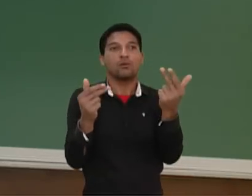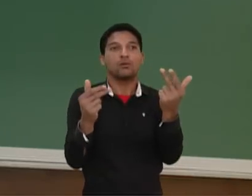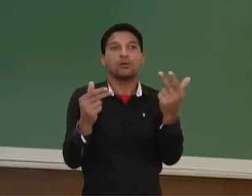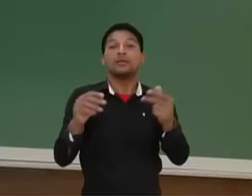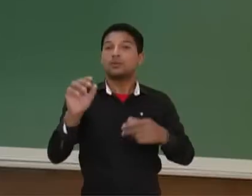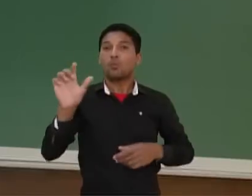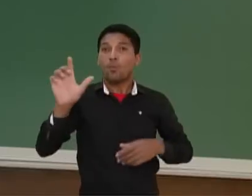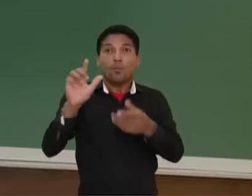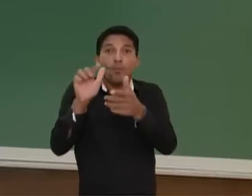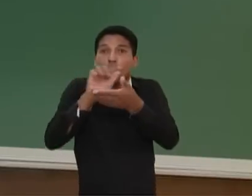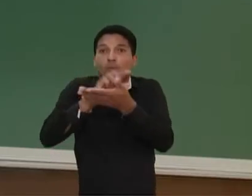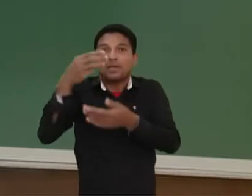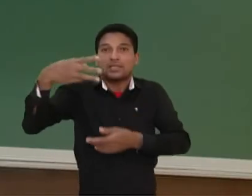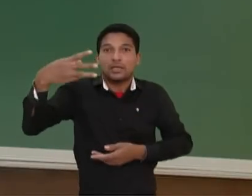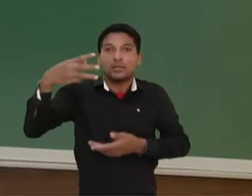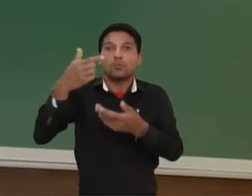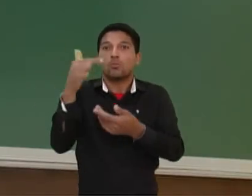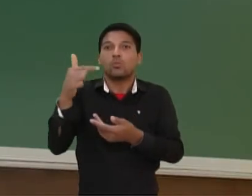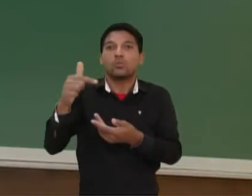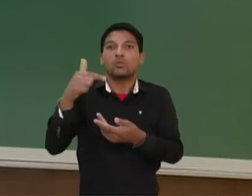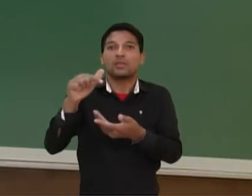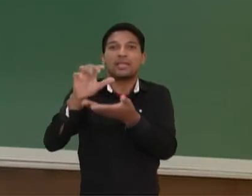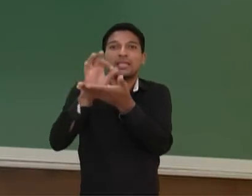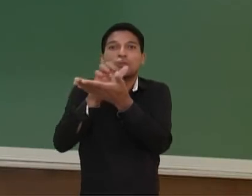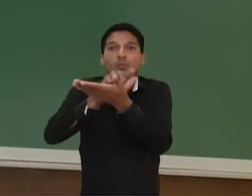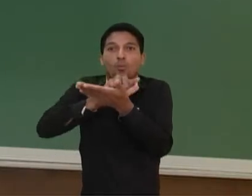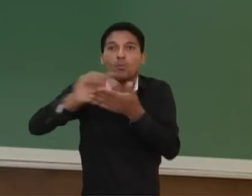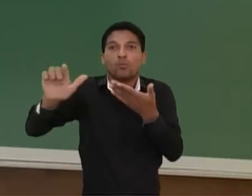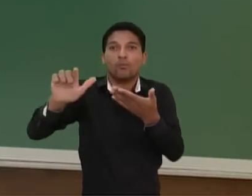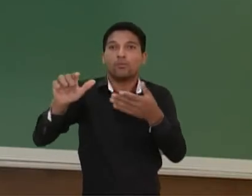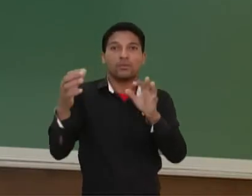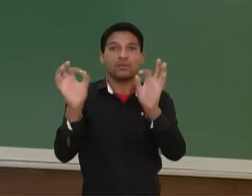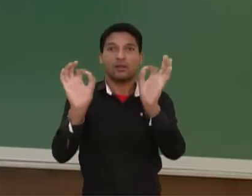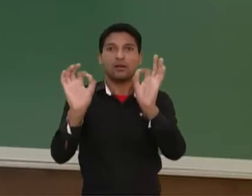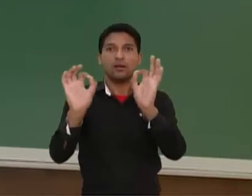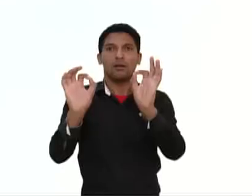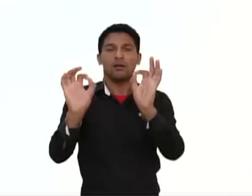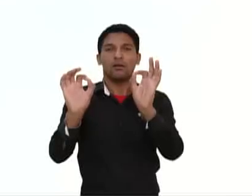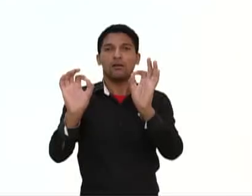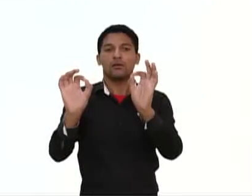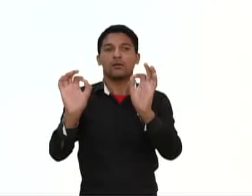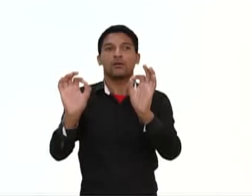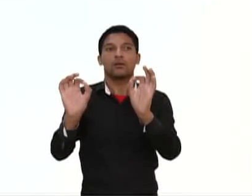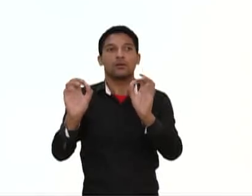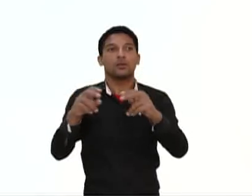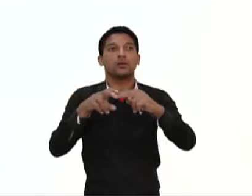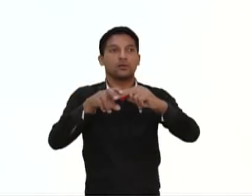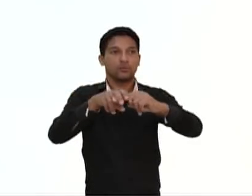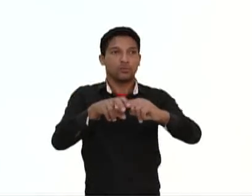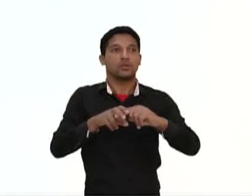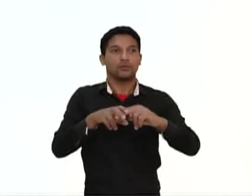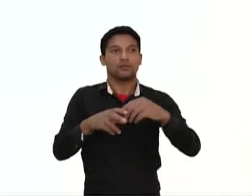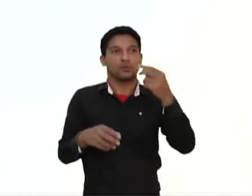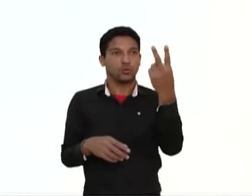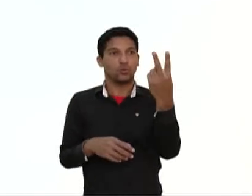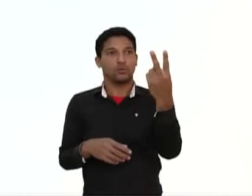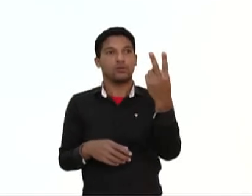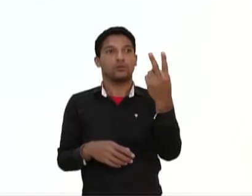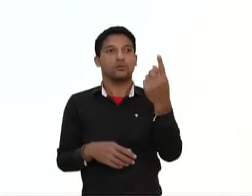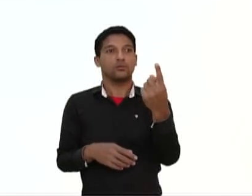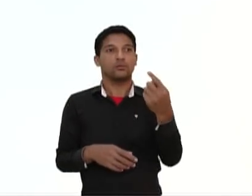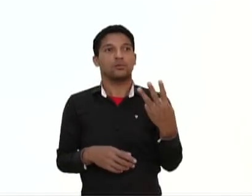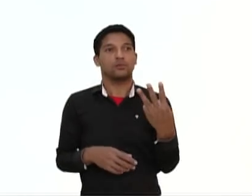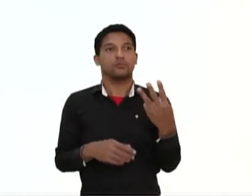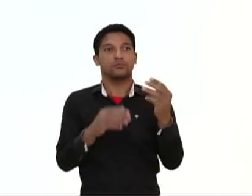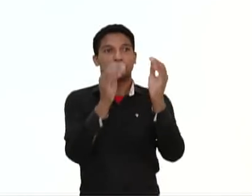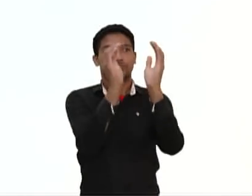escaleno. Certo? Então, a minha combinação vai ficar o seguinte: 2, 1 e 3. Tá bom? Uma coisa